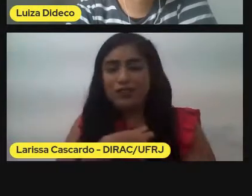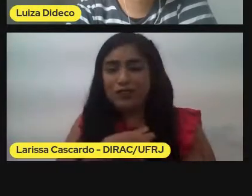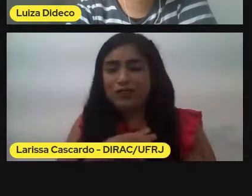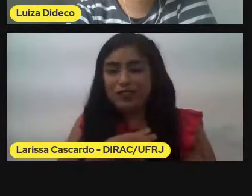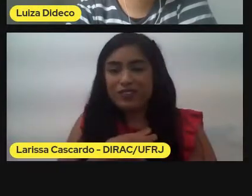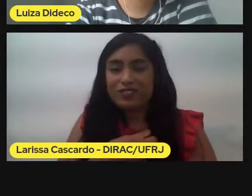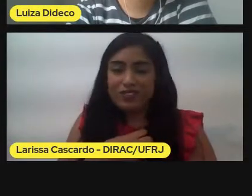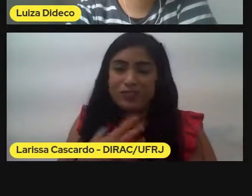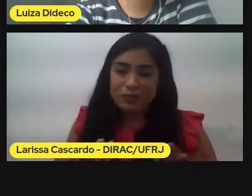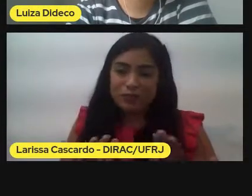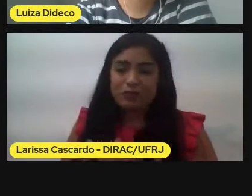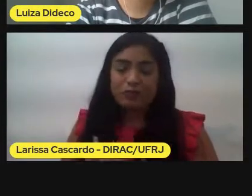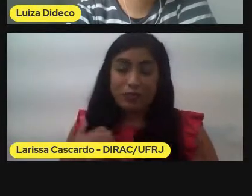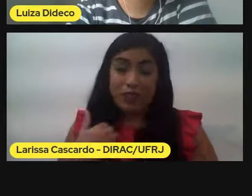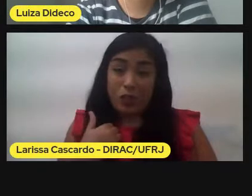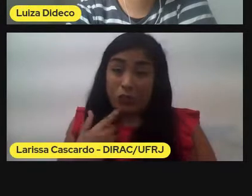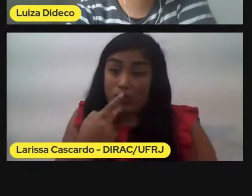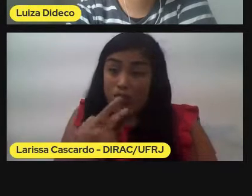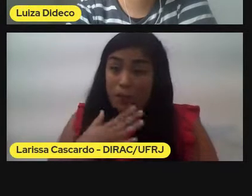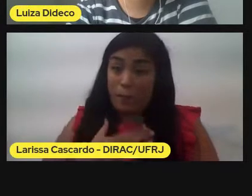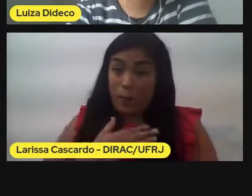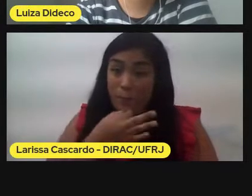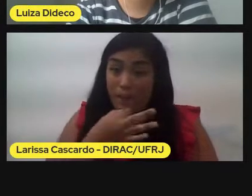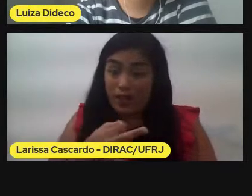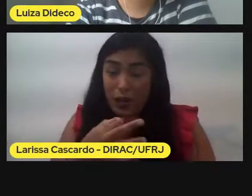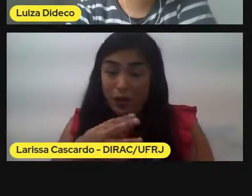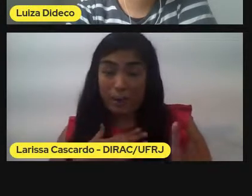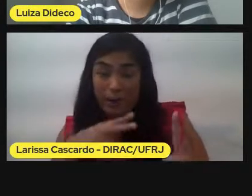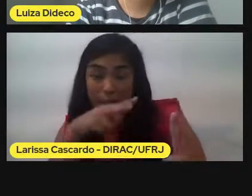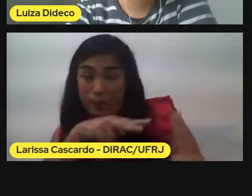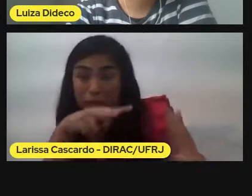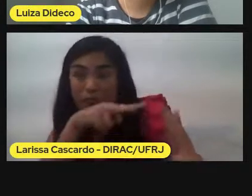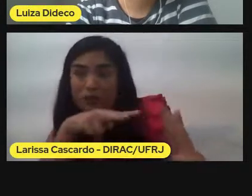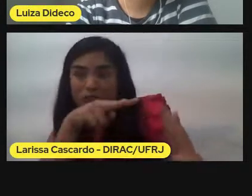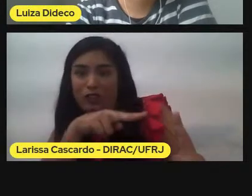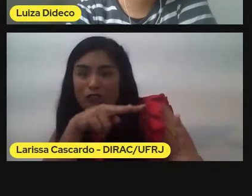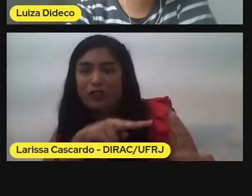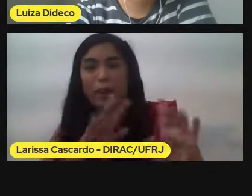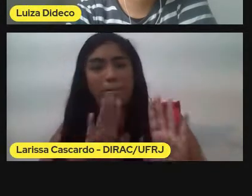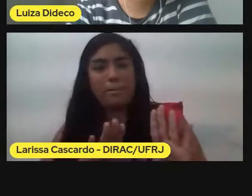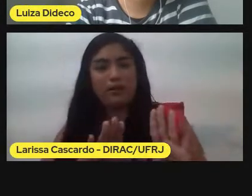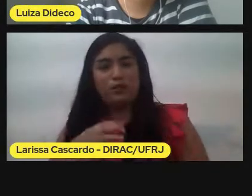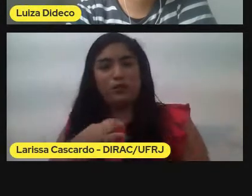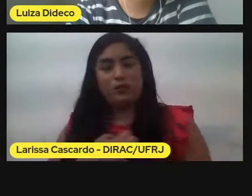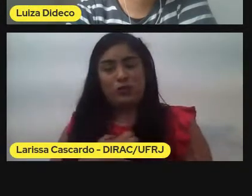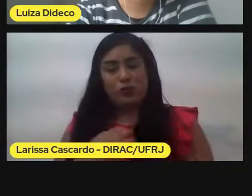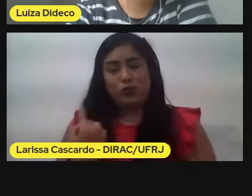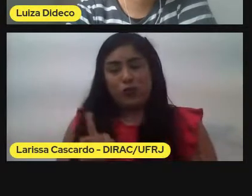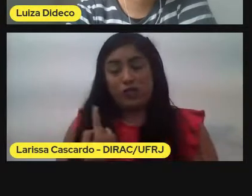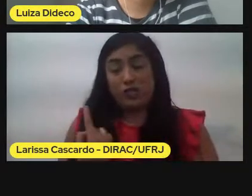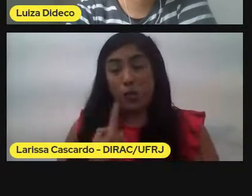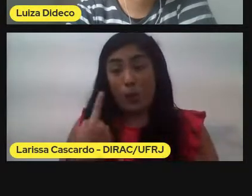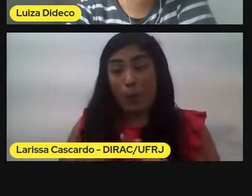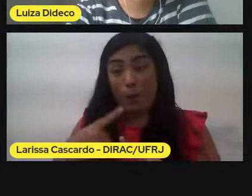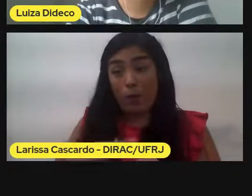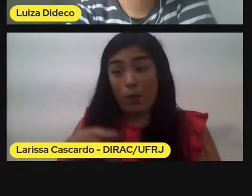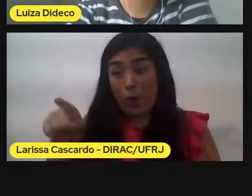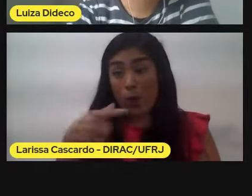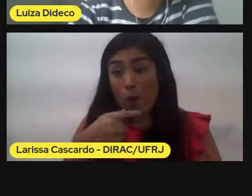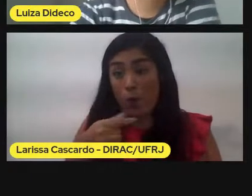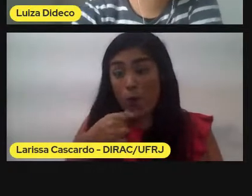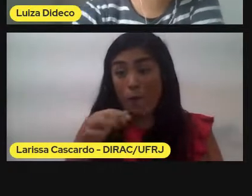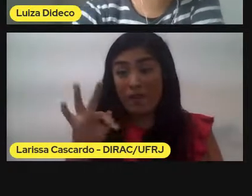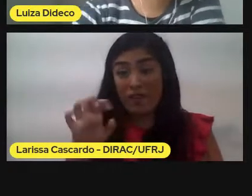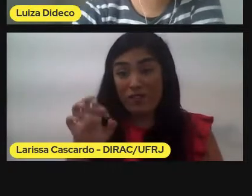Claro que essa é uma perspectiva minha em relação a Fernando Pessoa, mas eu não estou sozinho, porque um poeta que criou uma corrente estética,